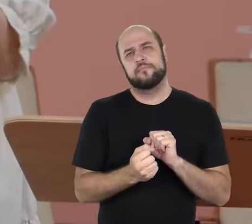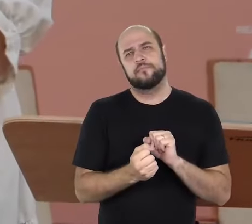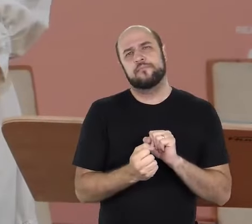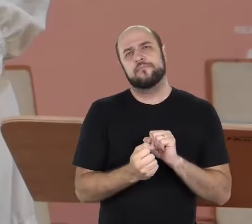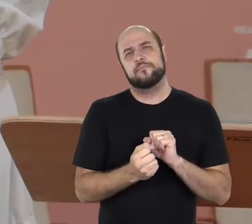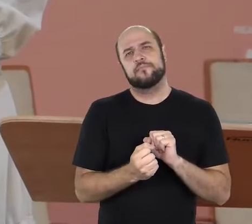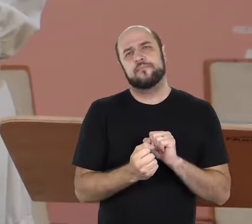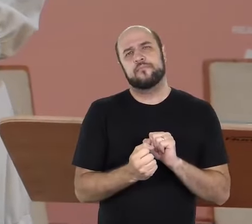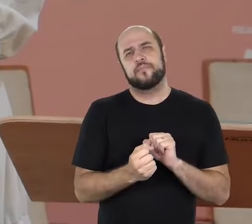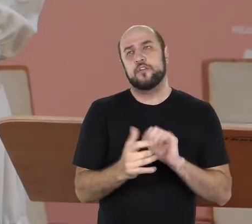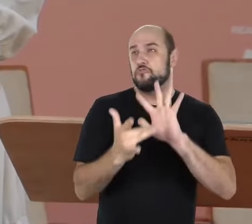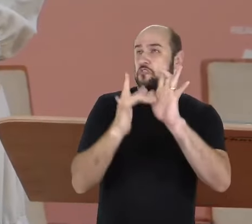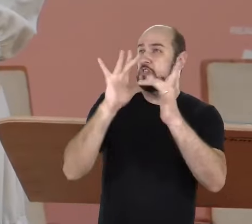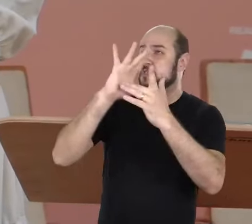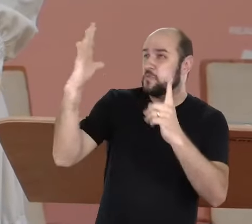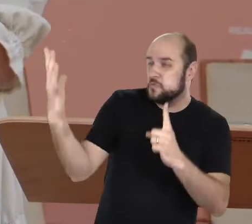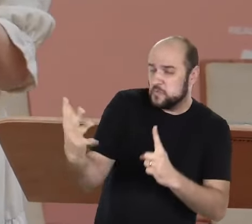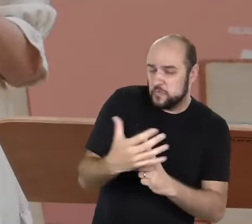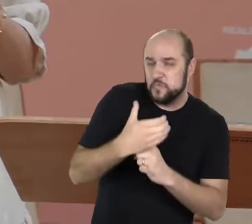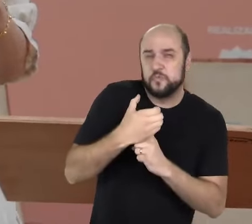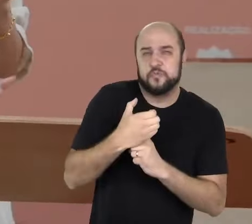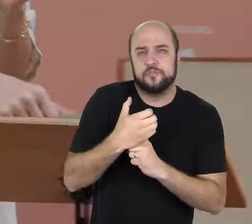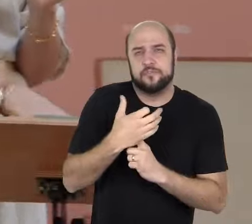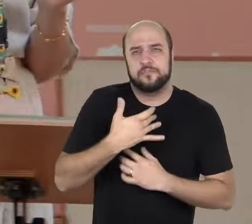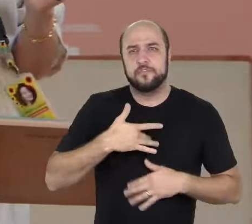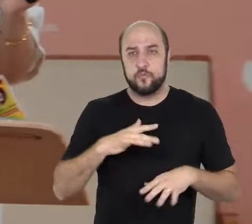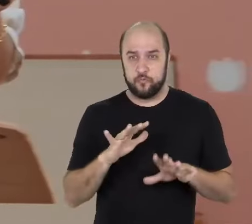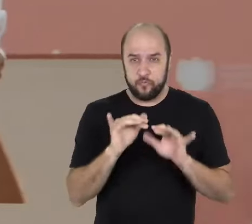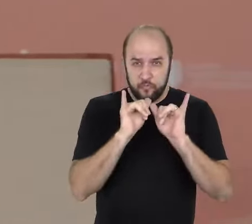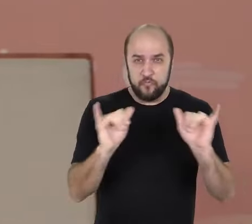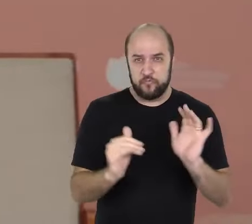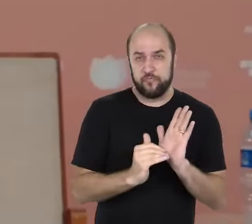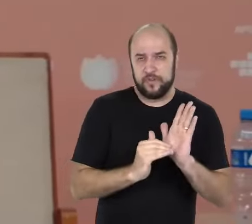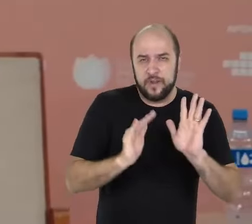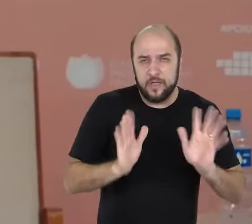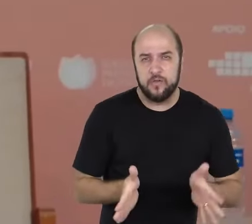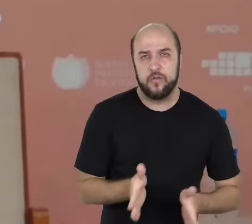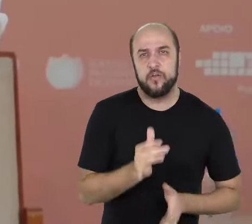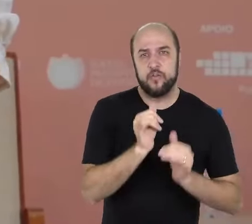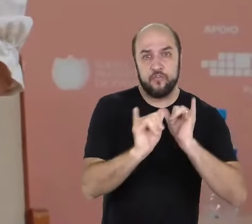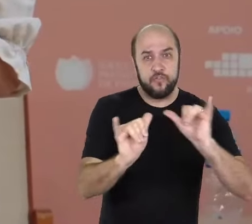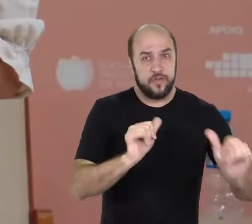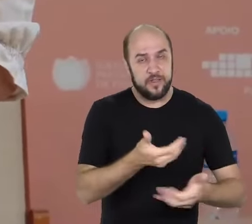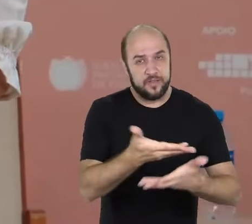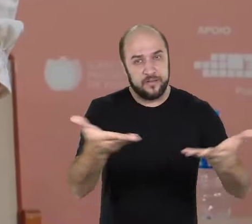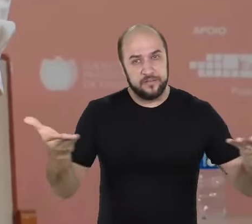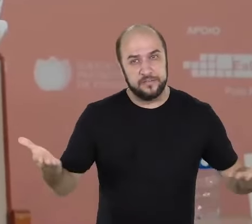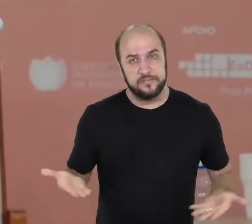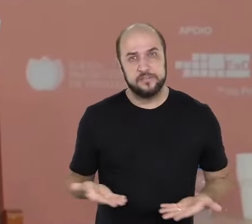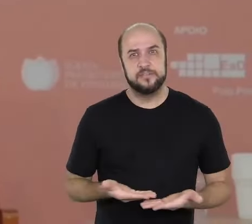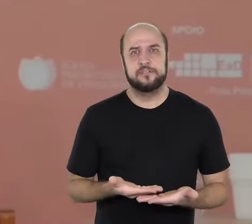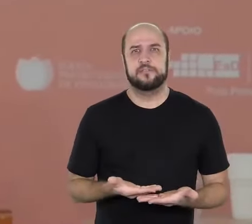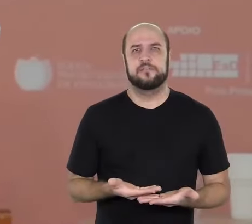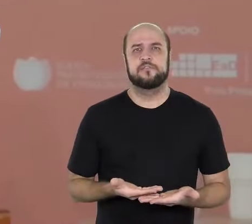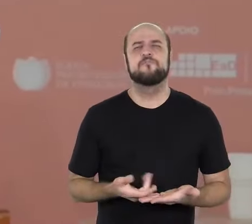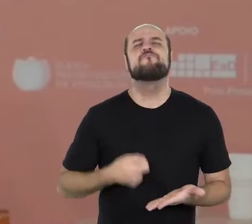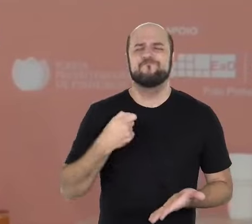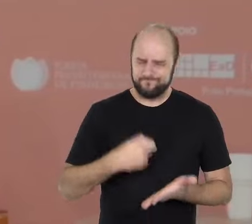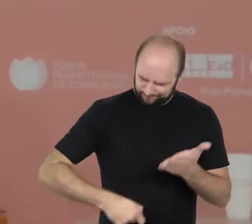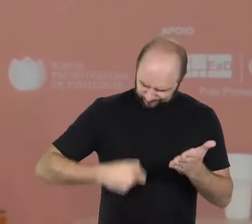Tem o acolhimento de Jesus. E eu vou finalizando a minha fala aqui, dizendo para vocês,